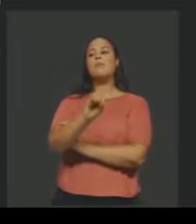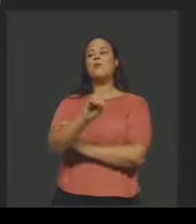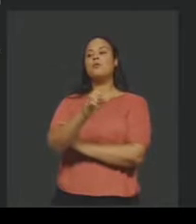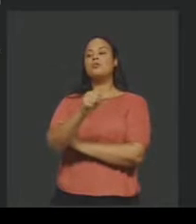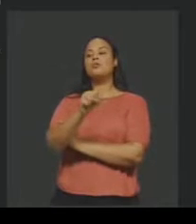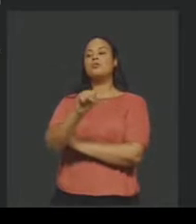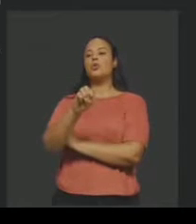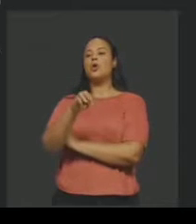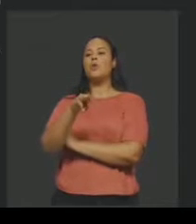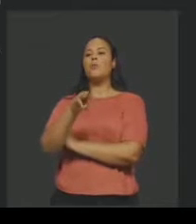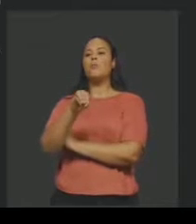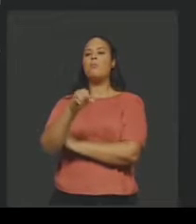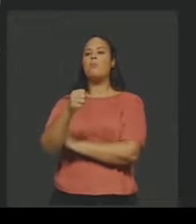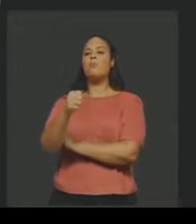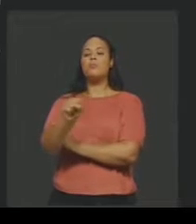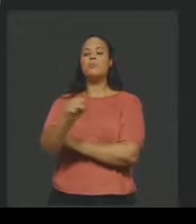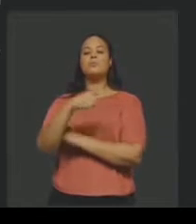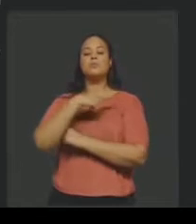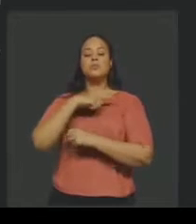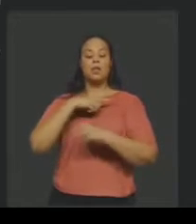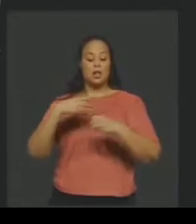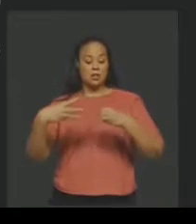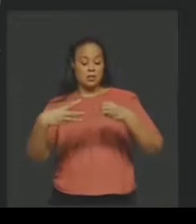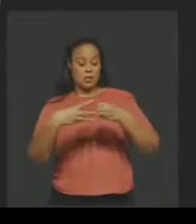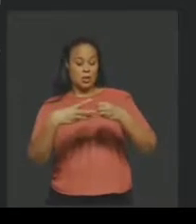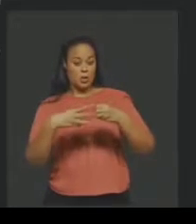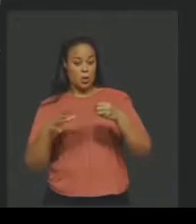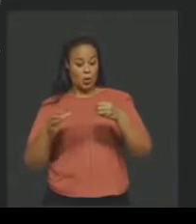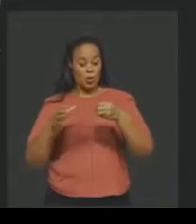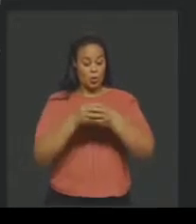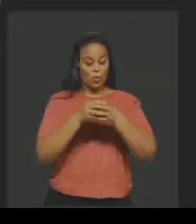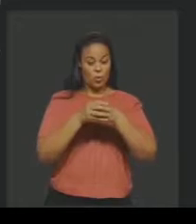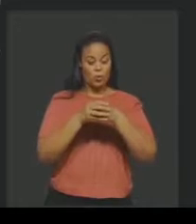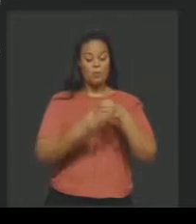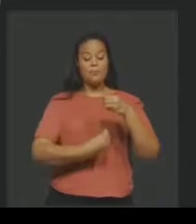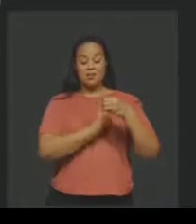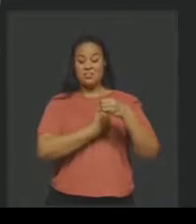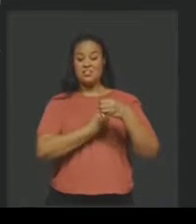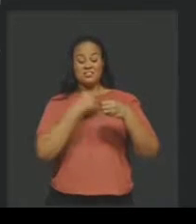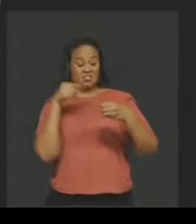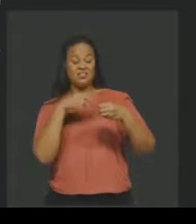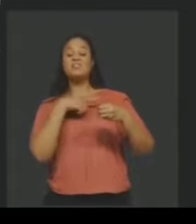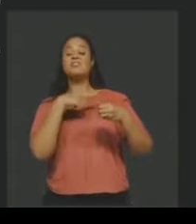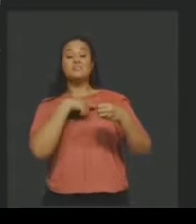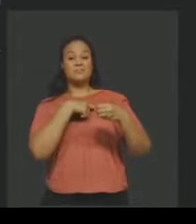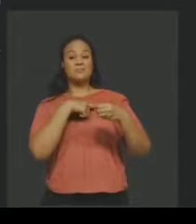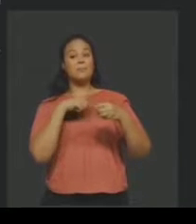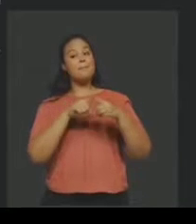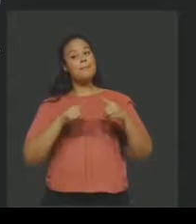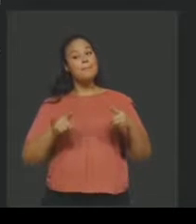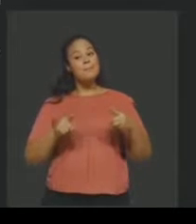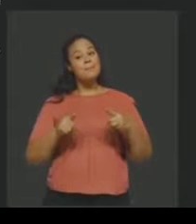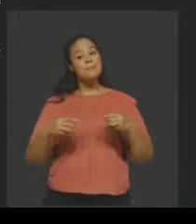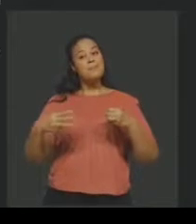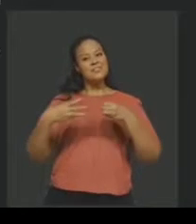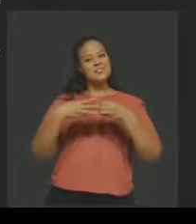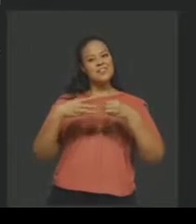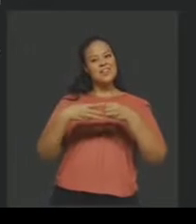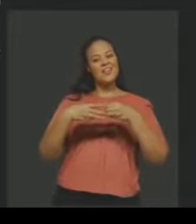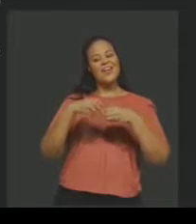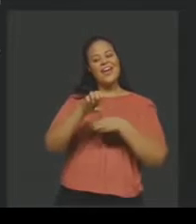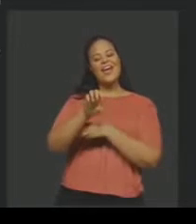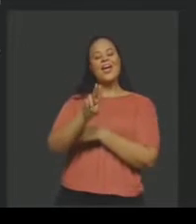células que possuem núcleo, os ribossomos também estão presentes lá. Só que nas células eucarióticas